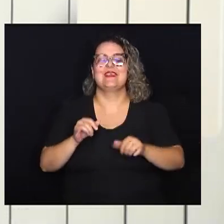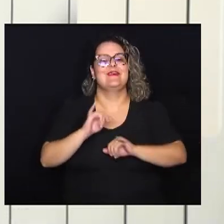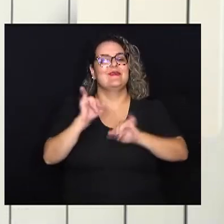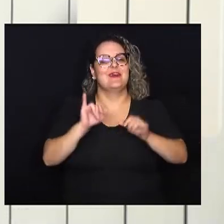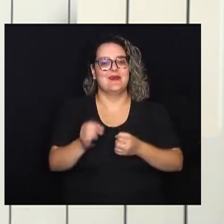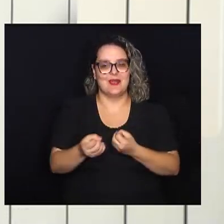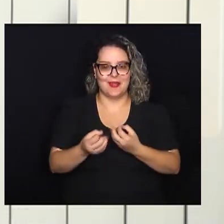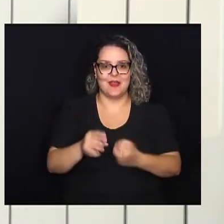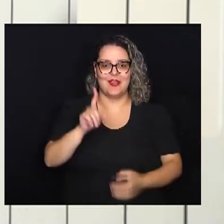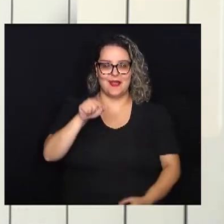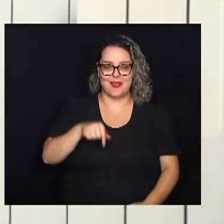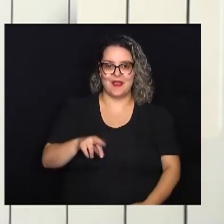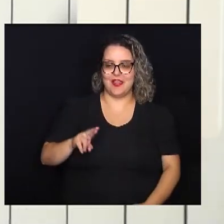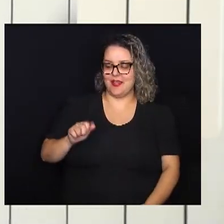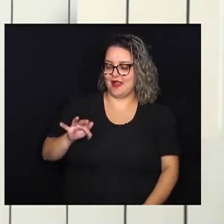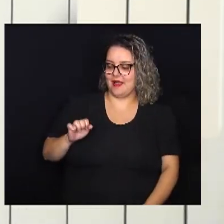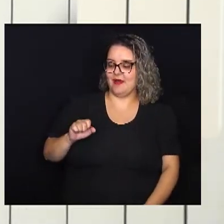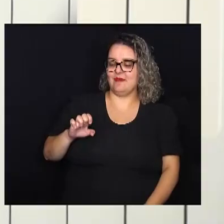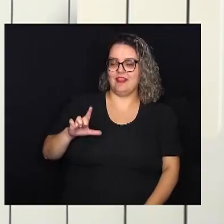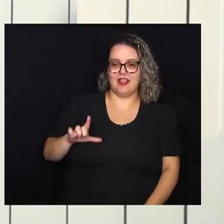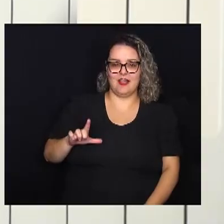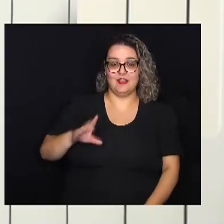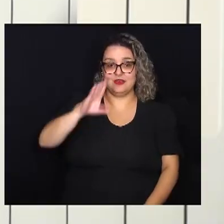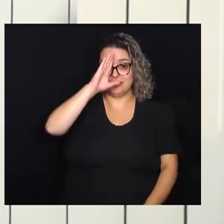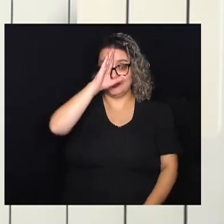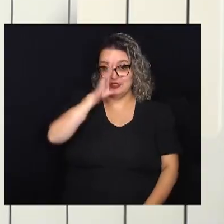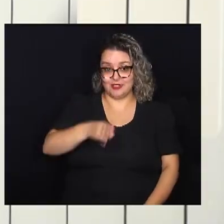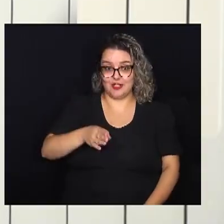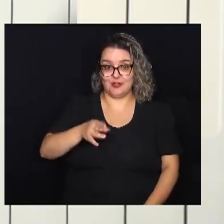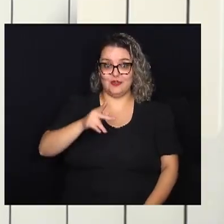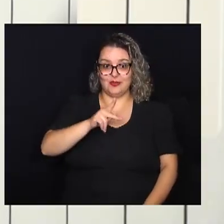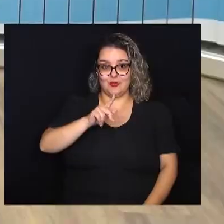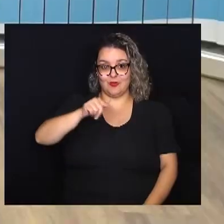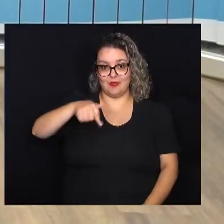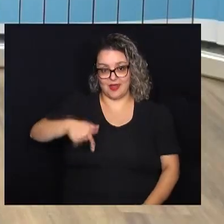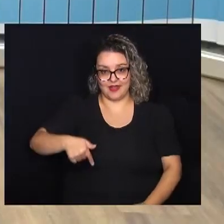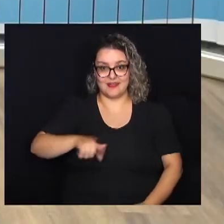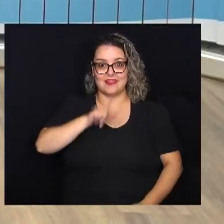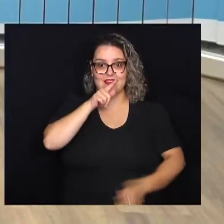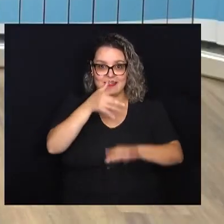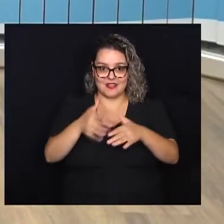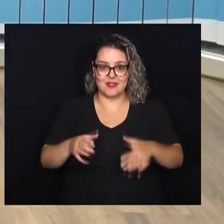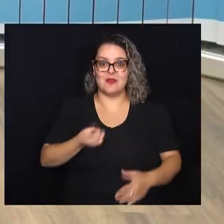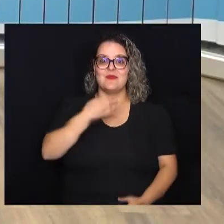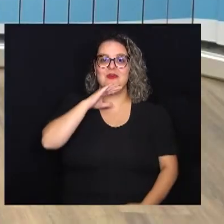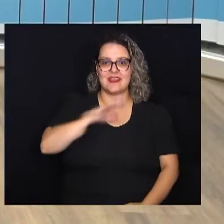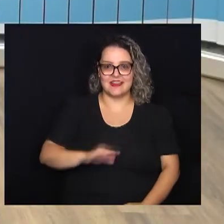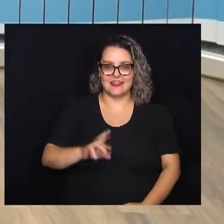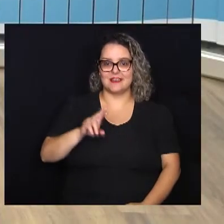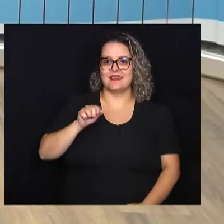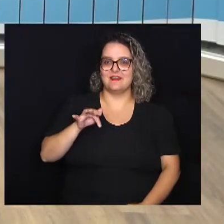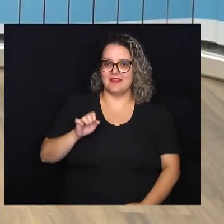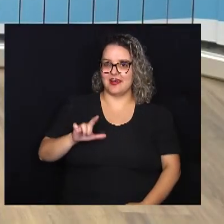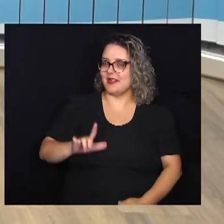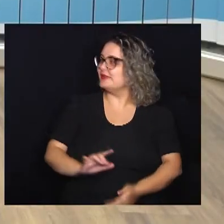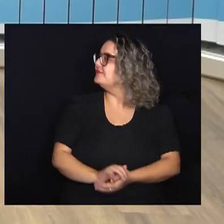informações é o Rafael Turati direto do Parque das Águas aqui na cidade Boa tarde Rafael